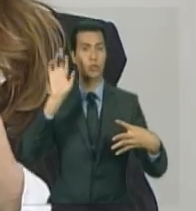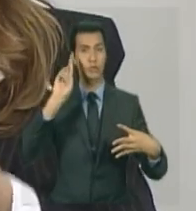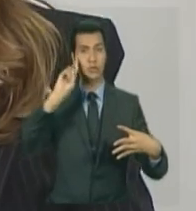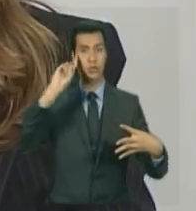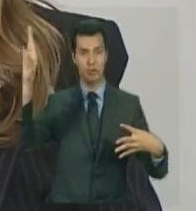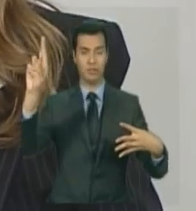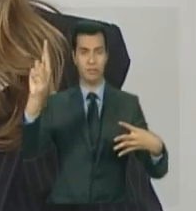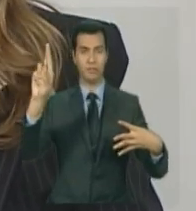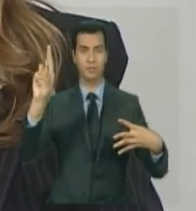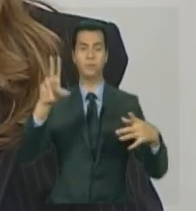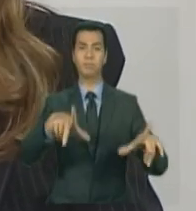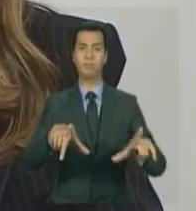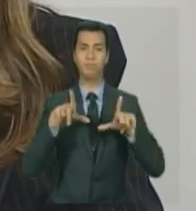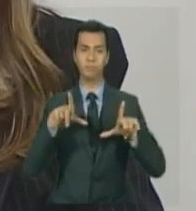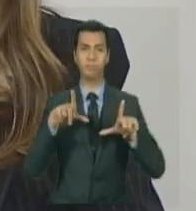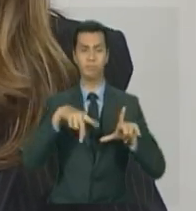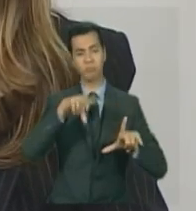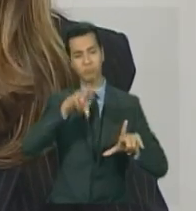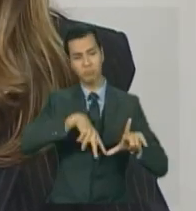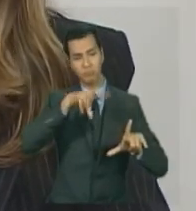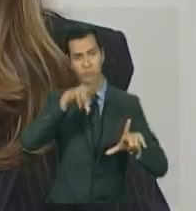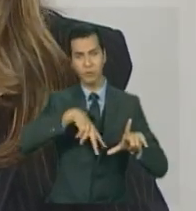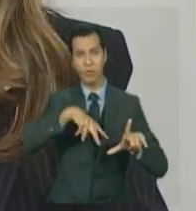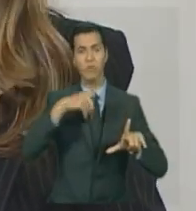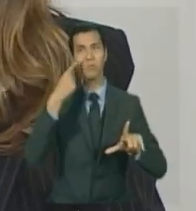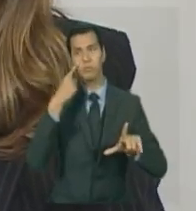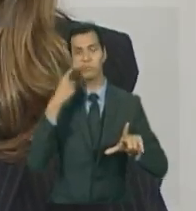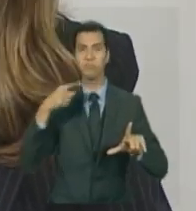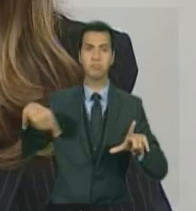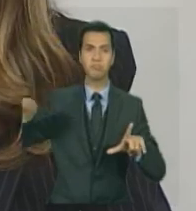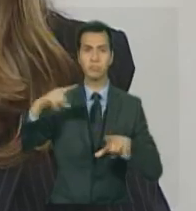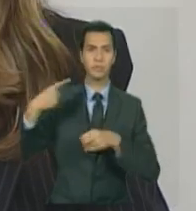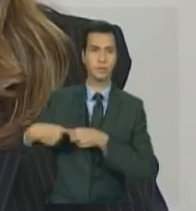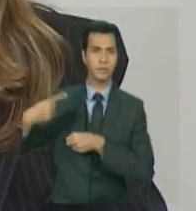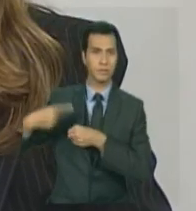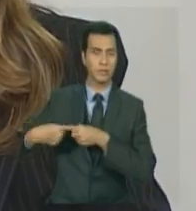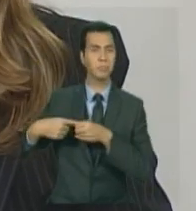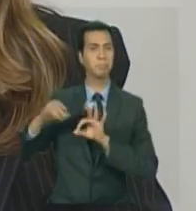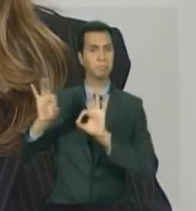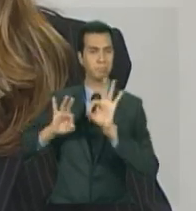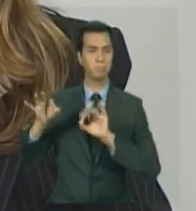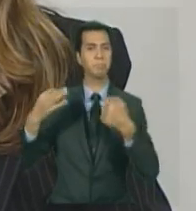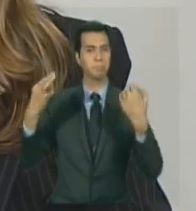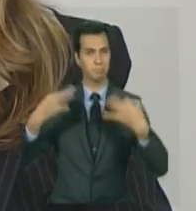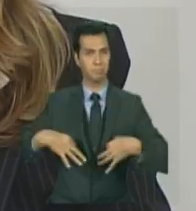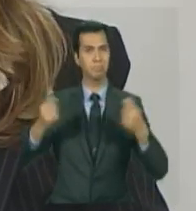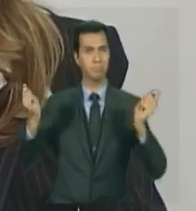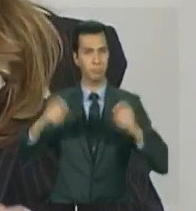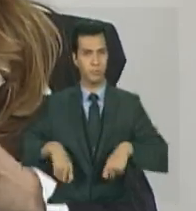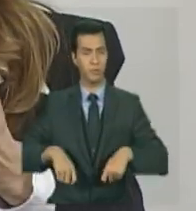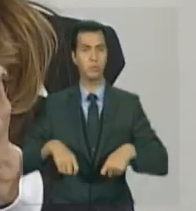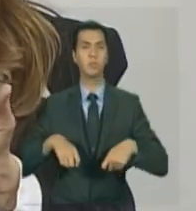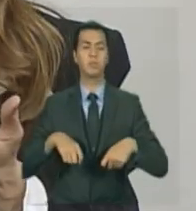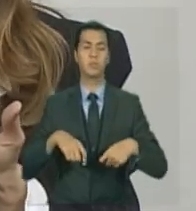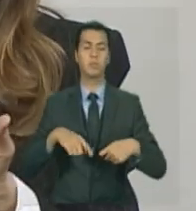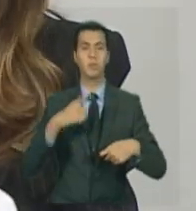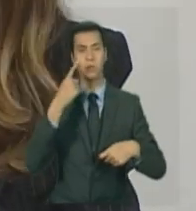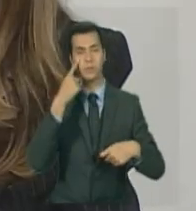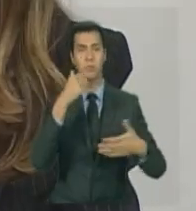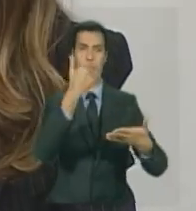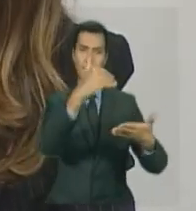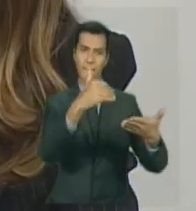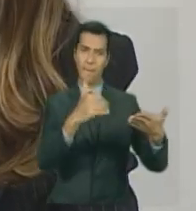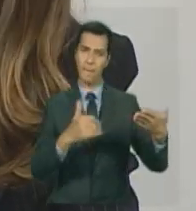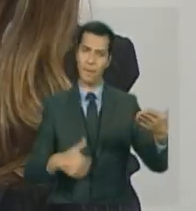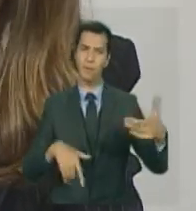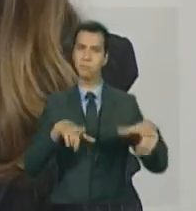gestor vai verificar as condições do seu município para receber aqueles serviços e vai ver as condições